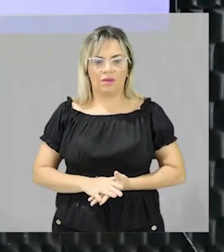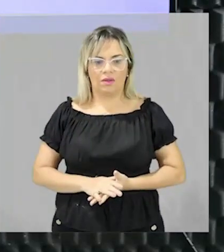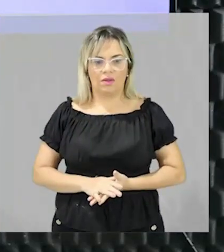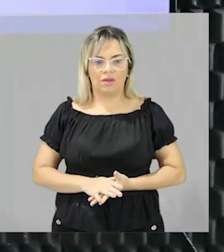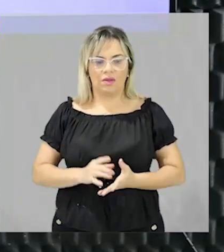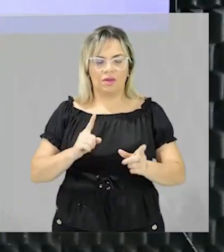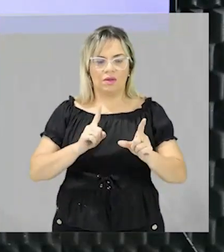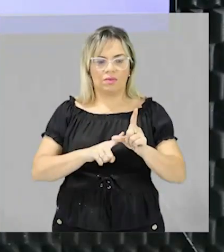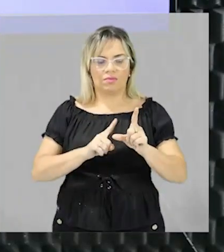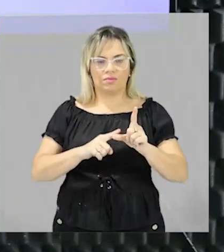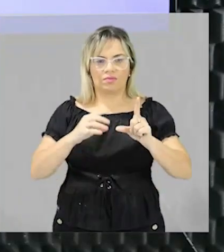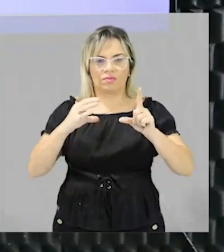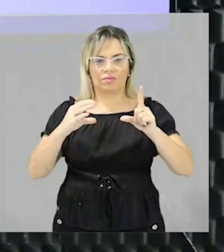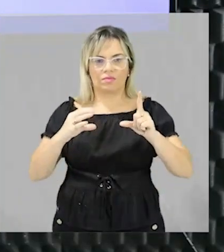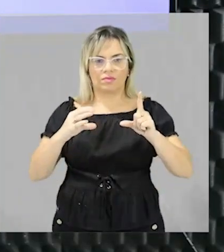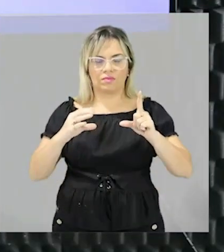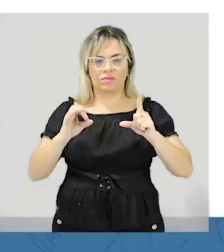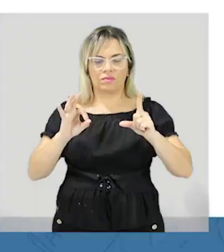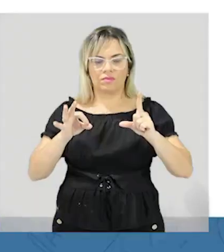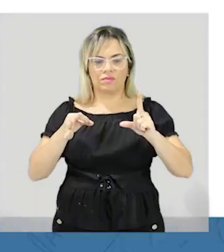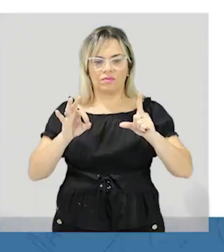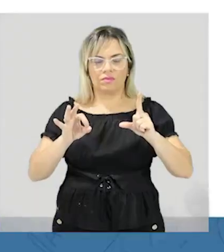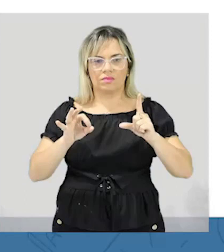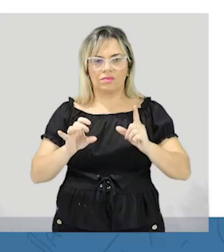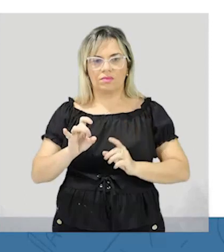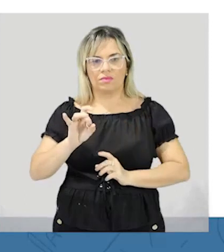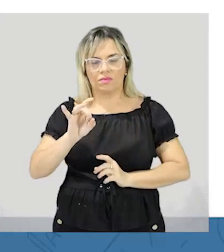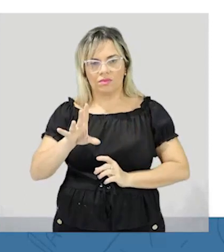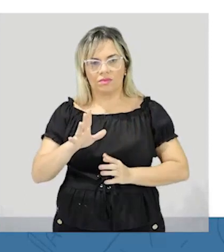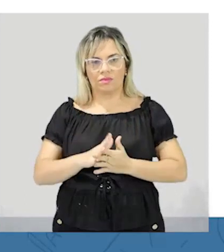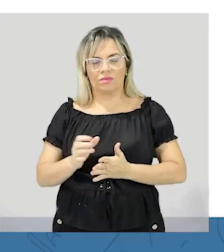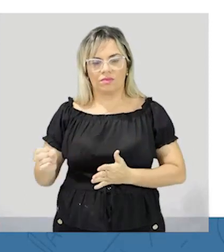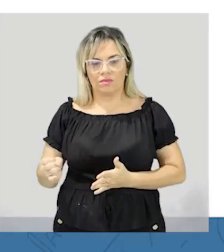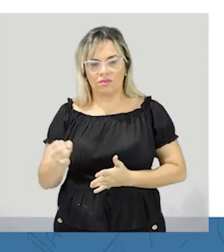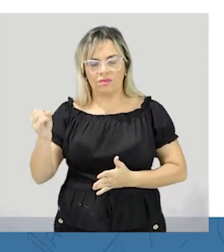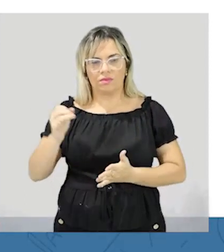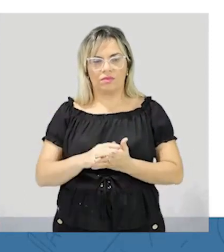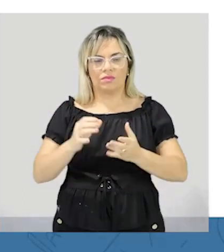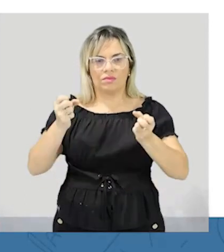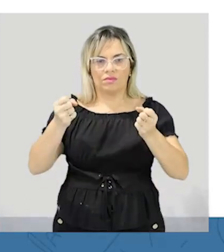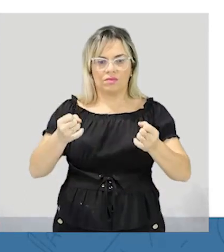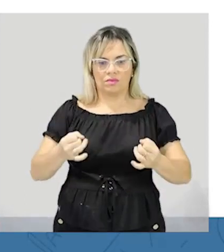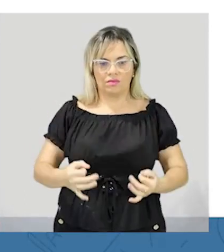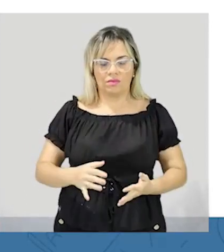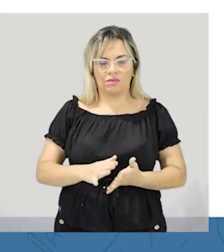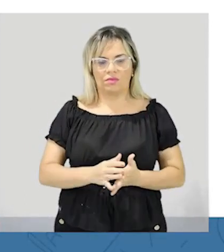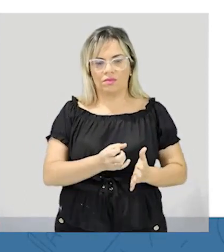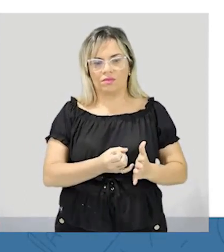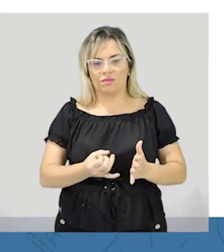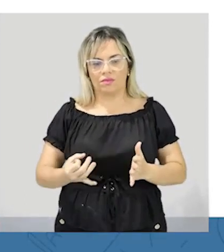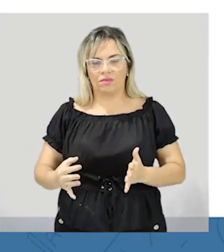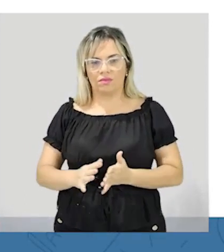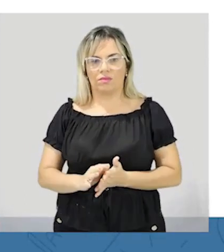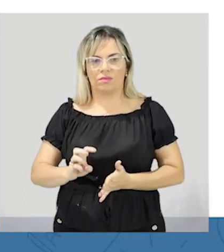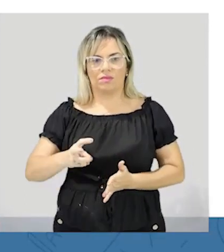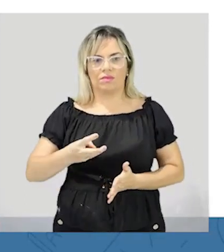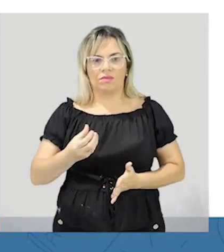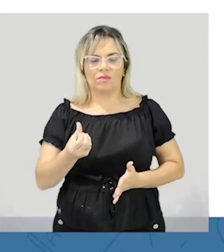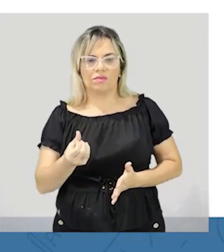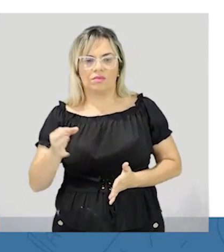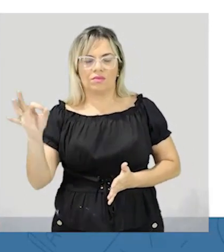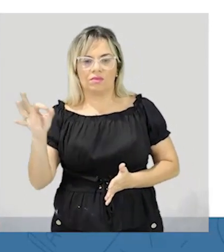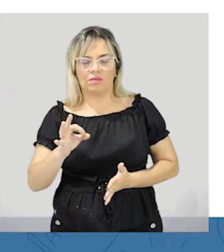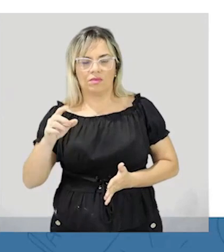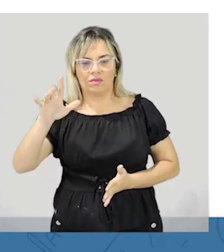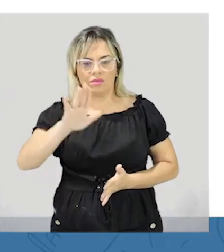gabarito ó, é a letra C. Só para te dar um adendo importante, ele falou ali no texto, deu um dado numérico, estima-se que no Brasil